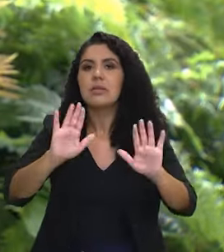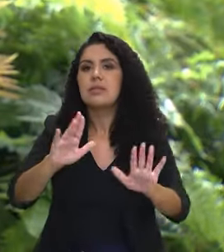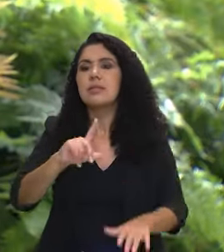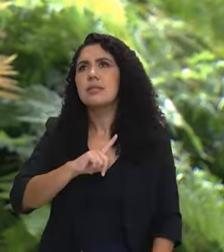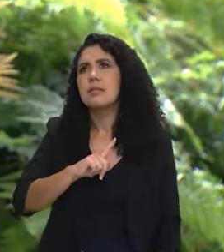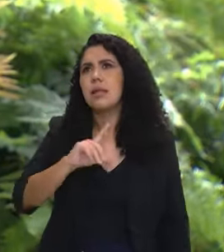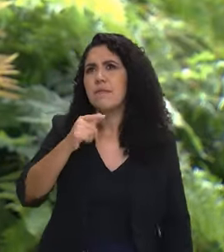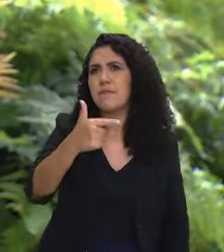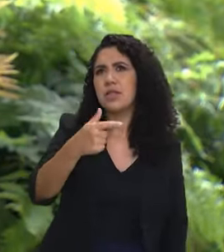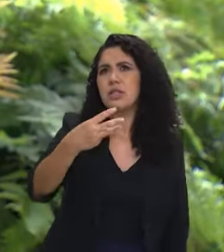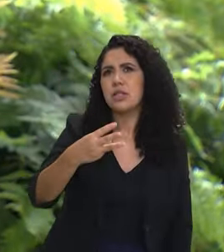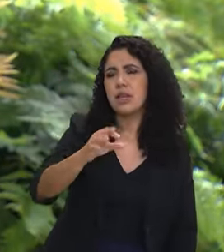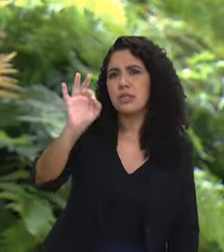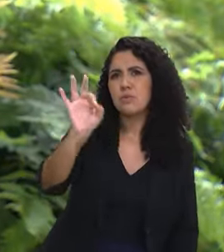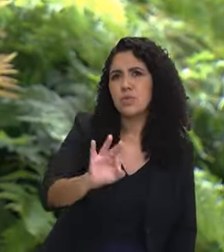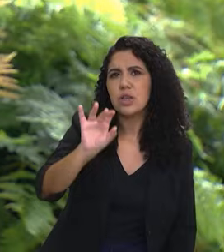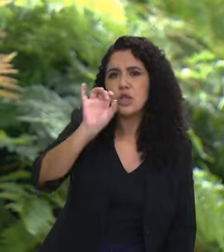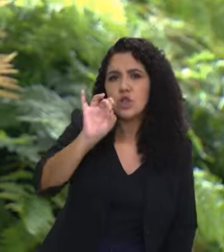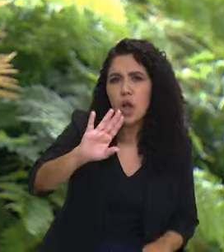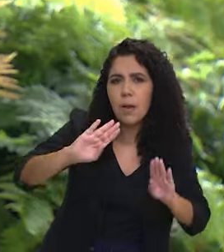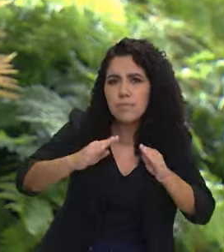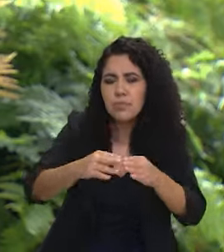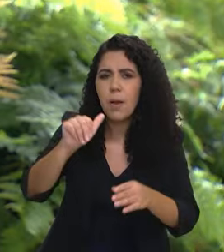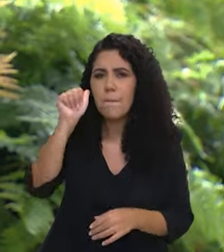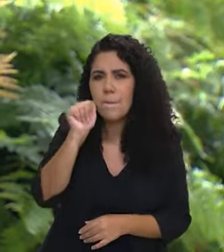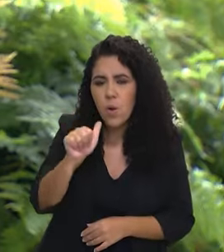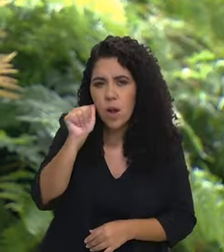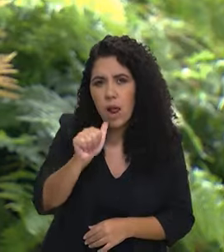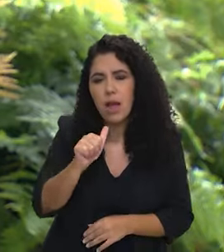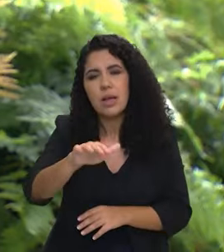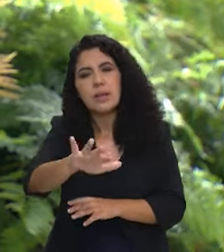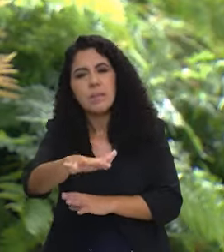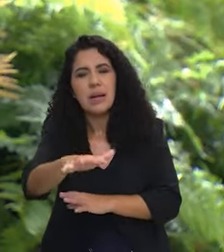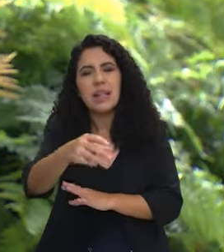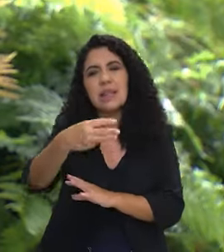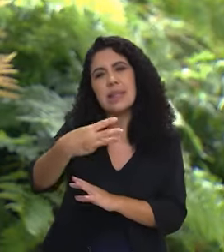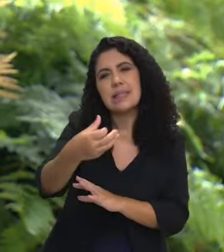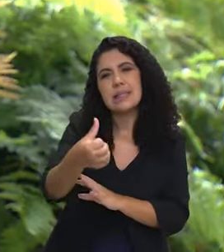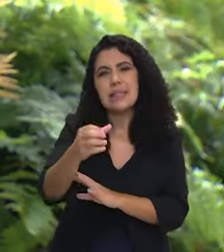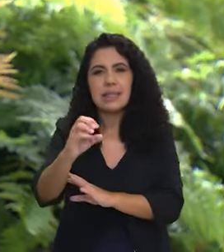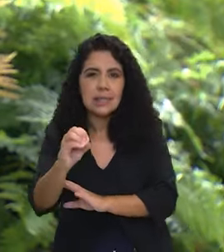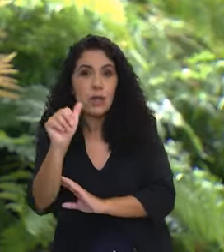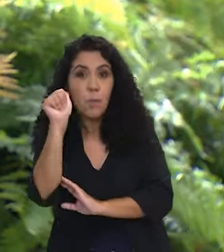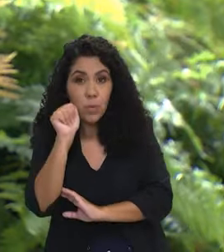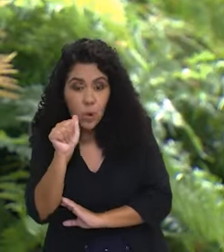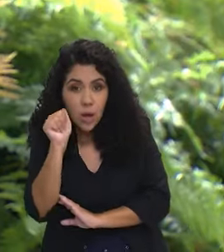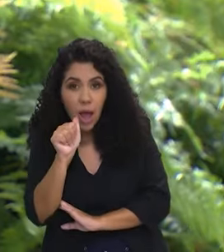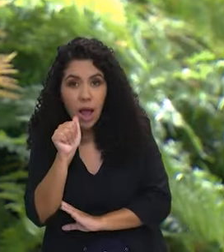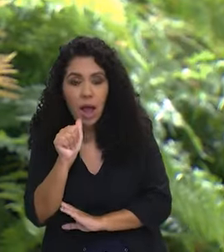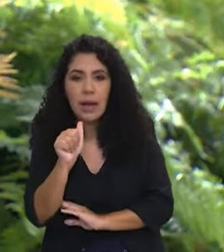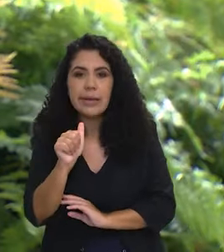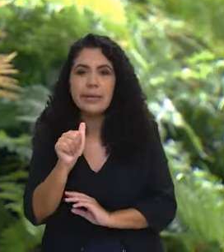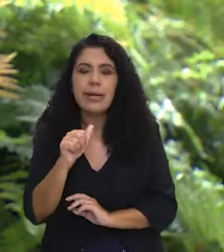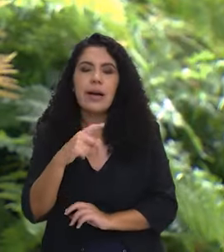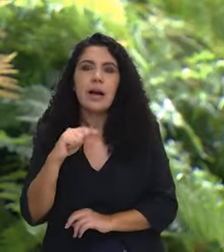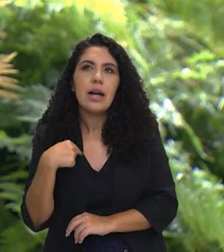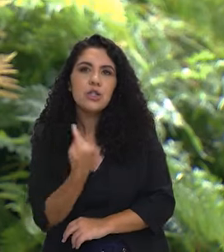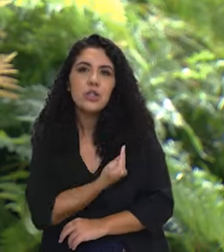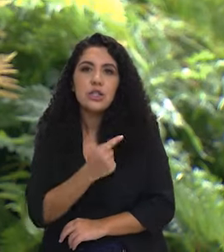temos 23% só de mulheres, que hoje são cerca de 360 mulheres, a gente